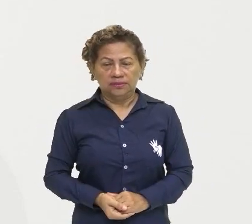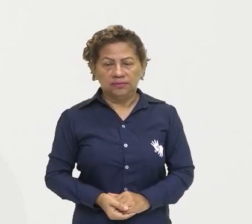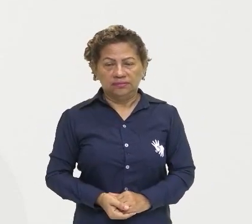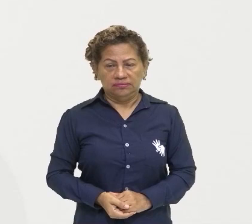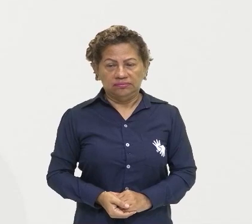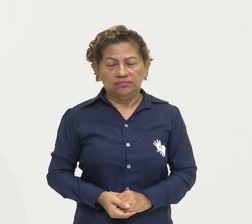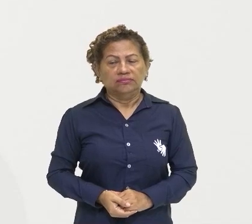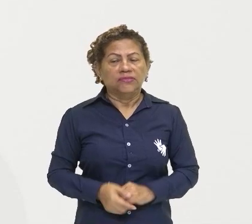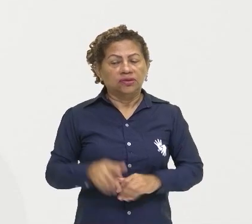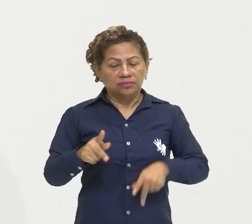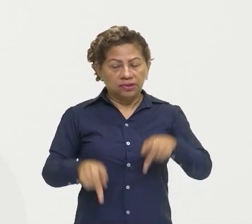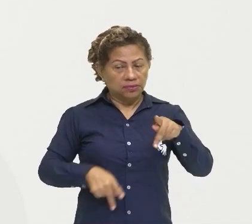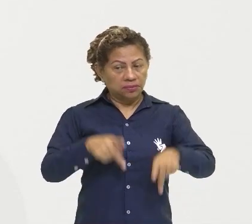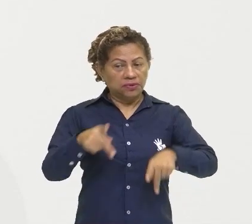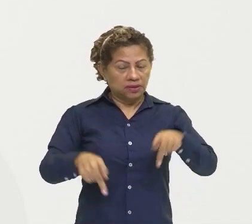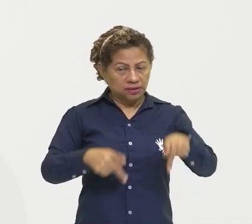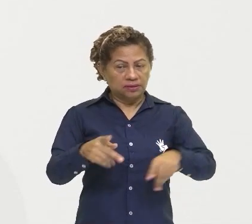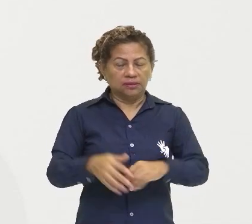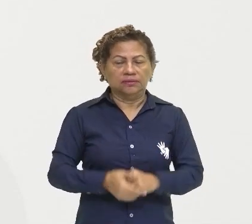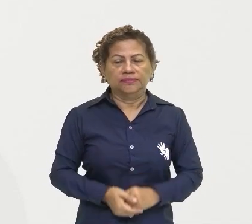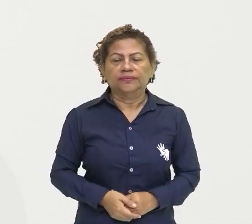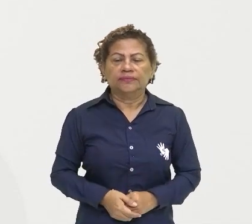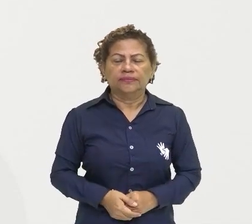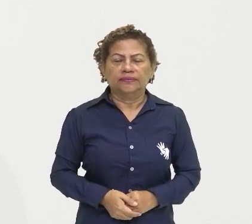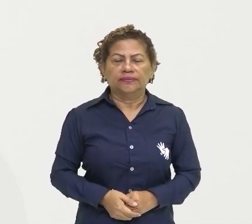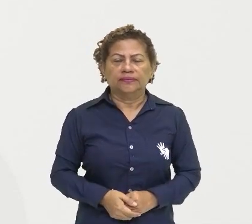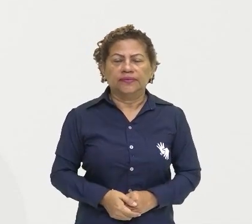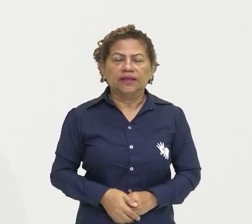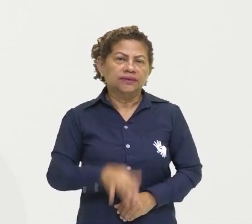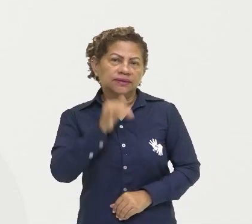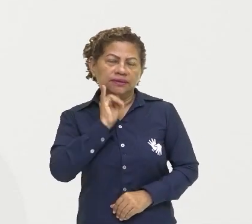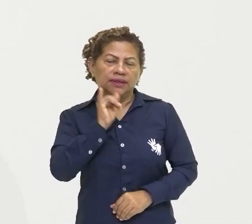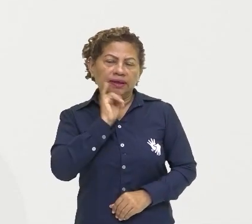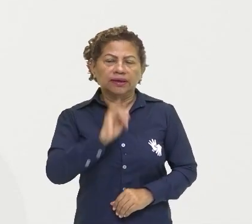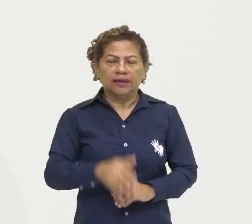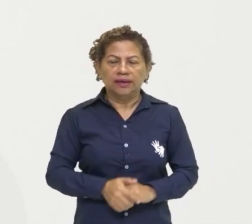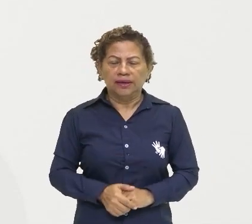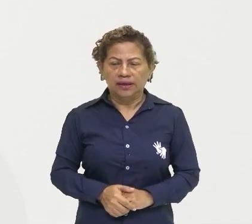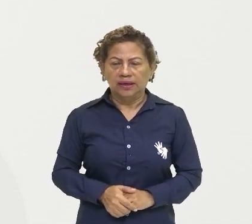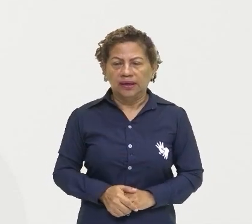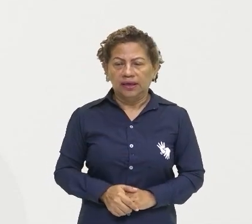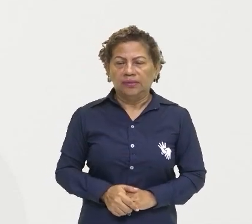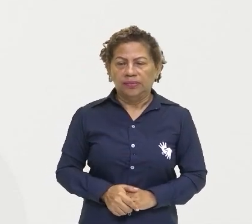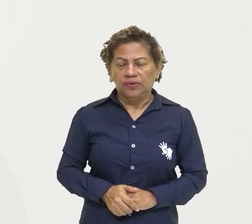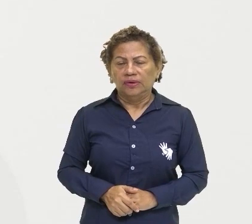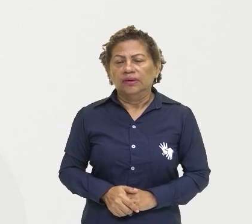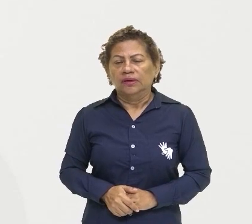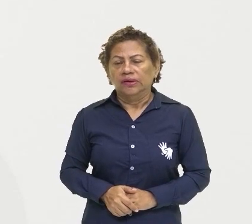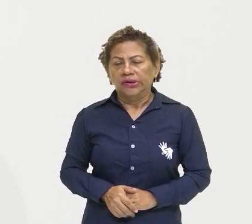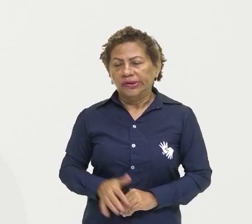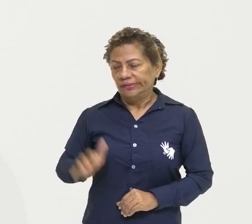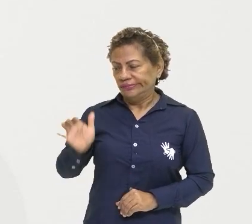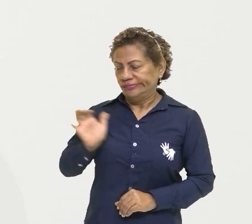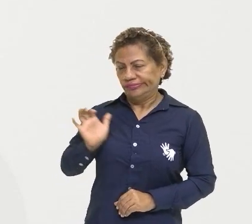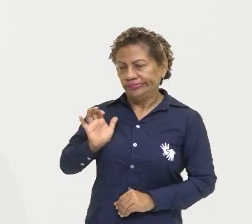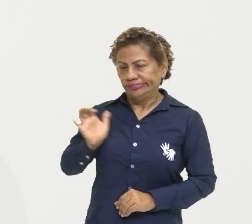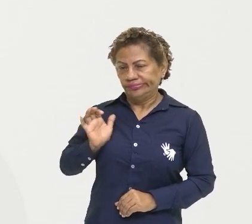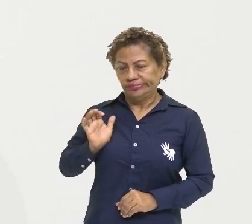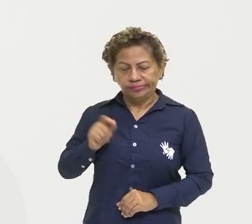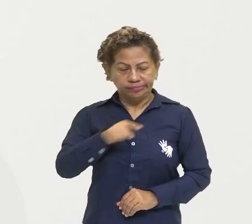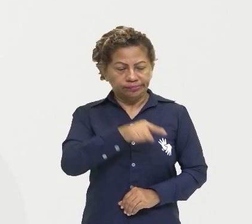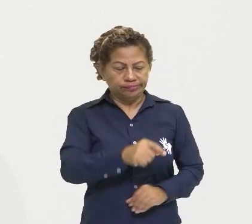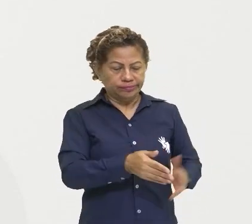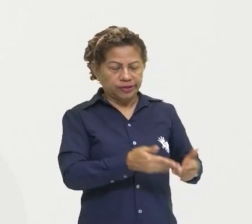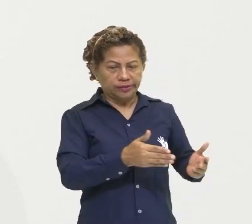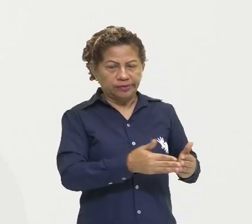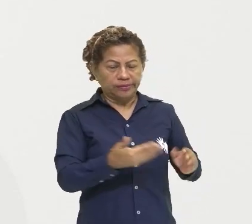de uma parcela da população bem longe. Mantém pessoas que uma classe média, por exemplo, ou os mais ricos não querem ali, distante daquele